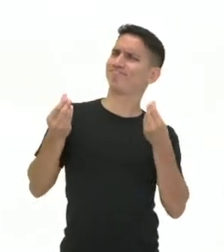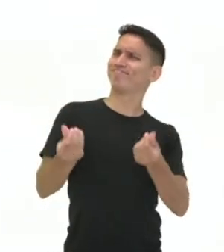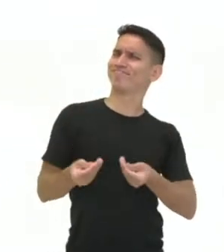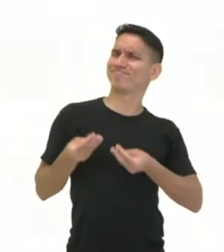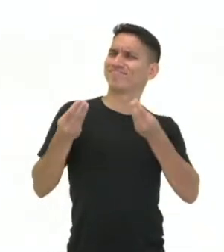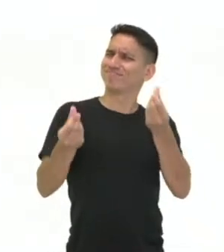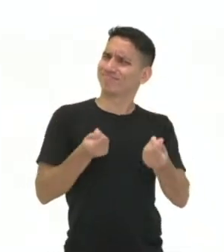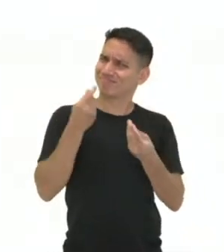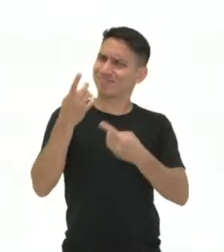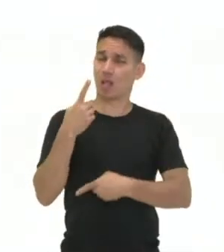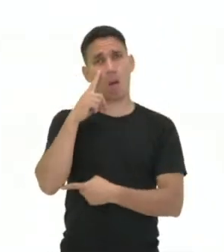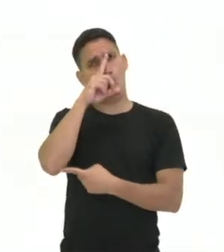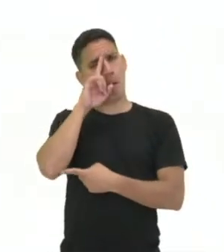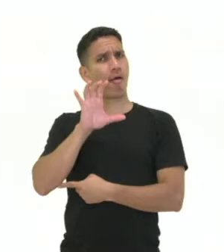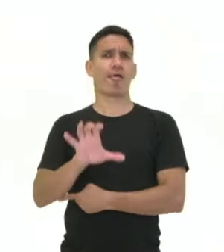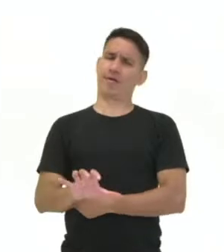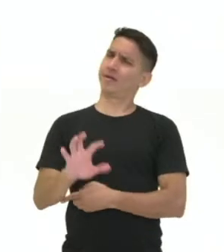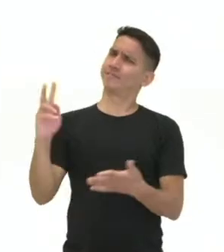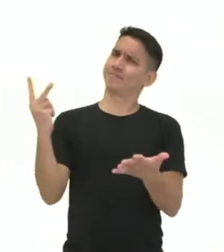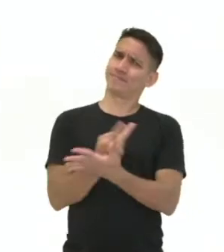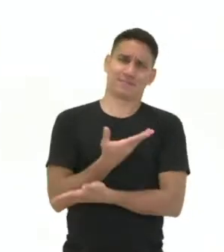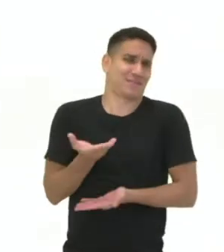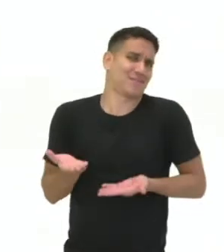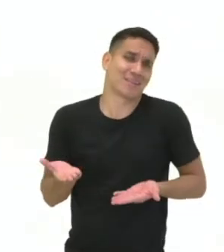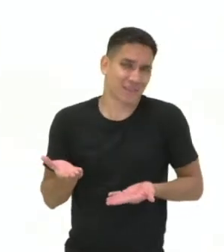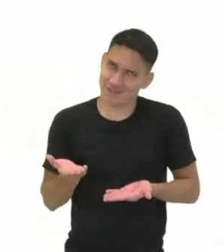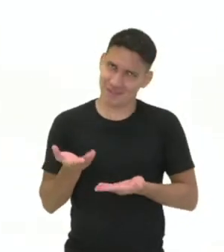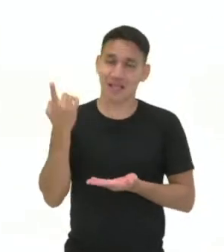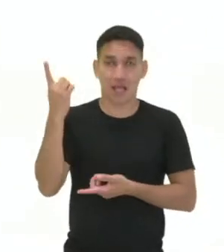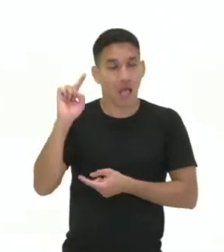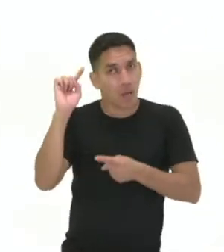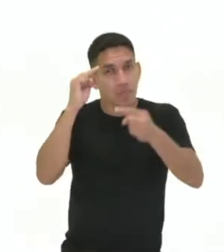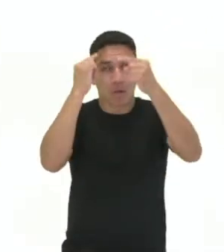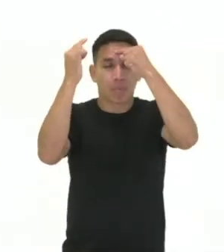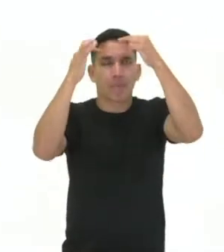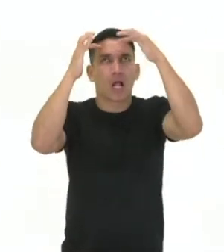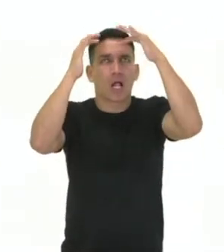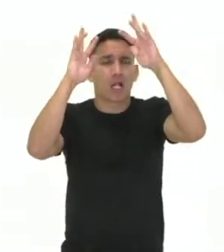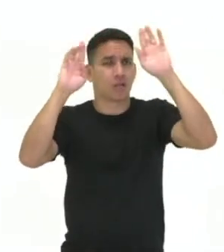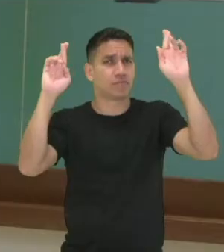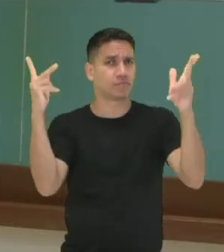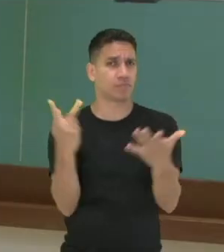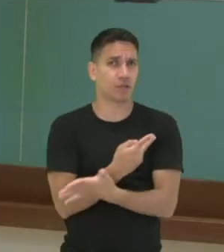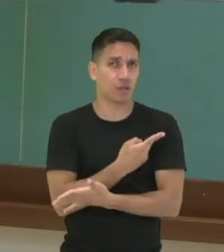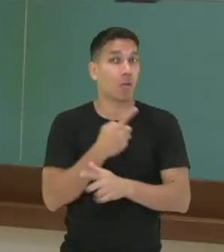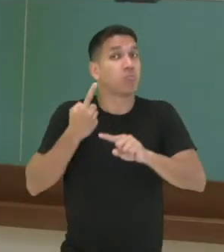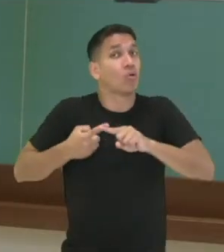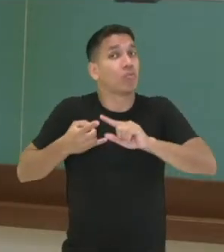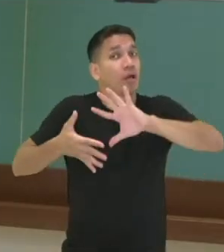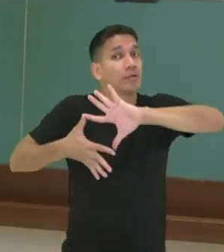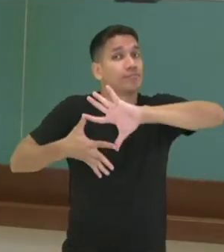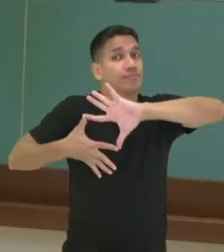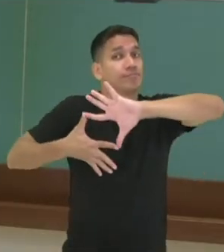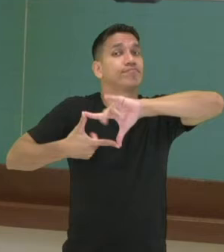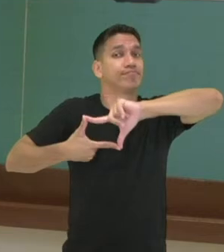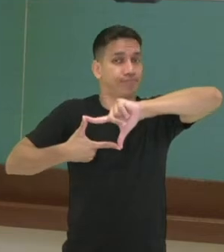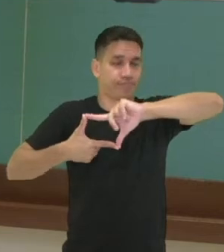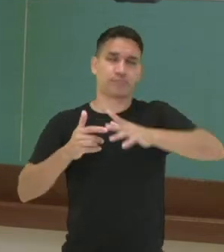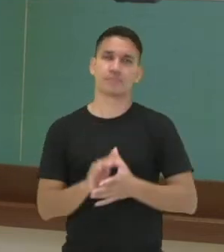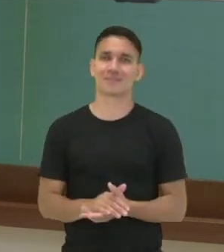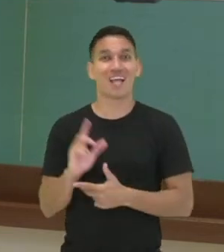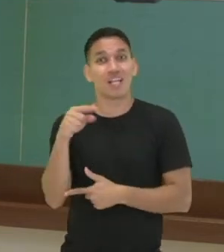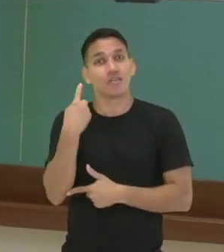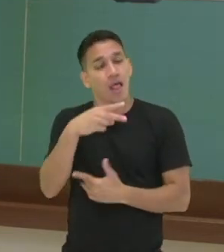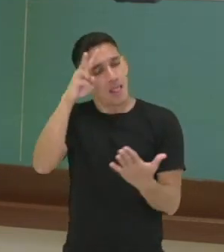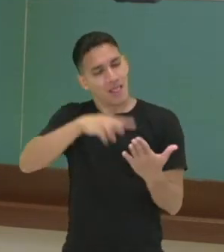tão perigosa quanto falsa. Ideia perigosa porque é etnocêntrica, né? Então, a gente lê a nossa